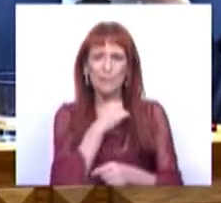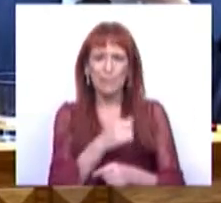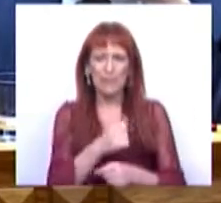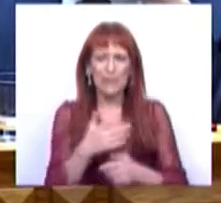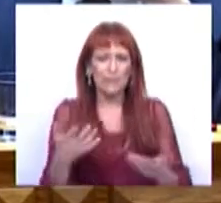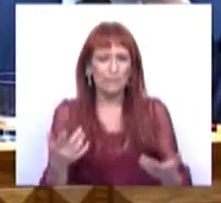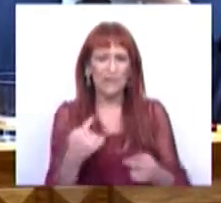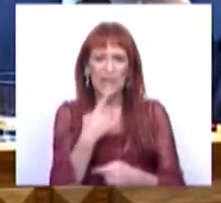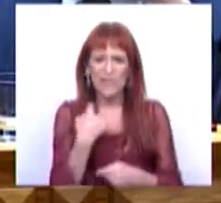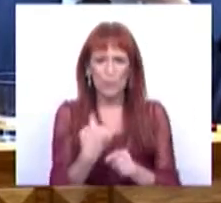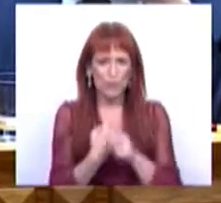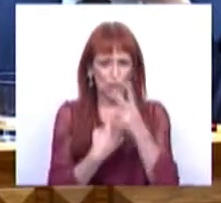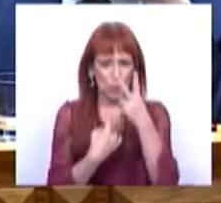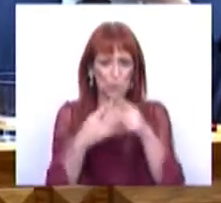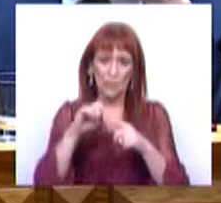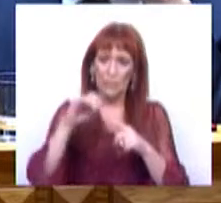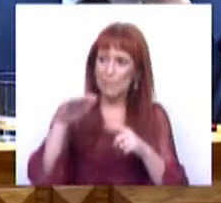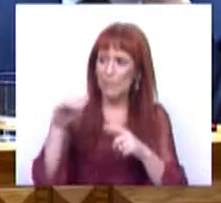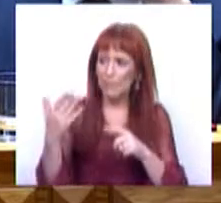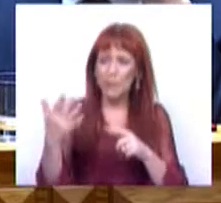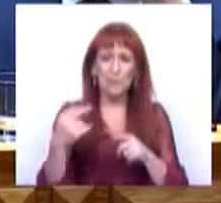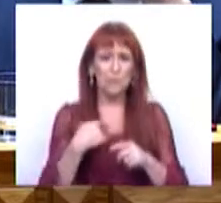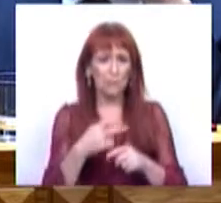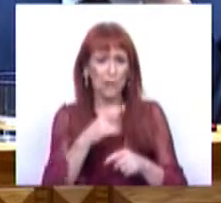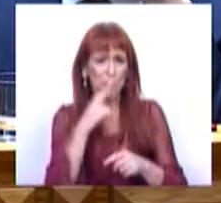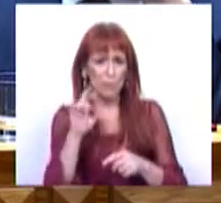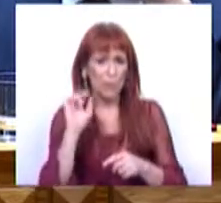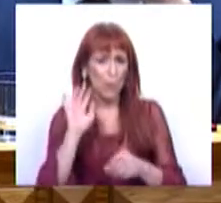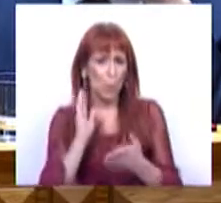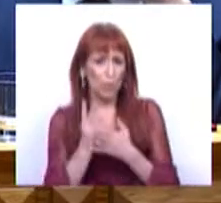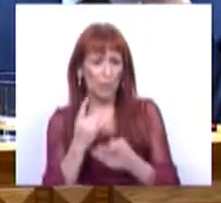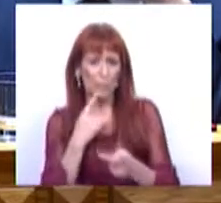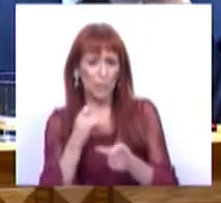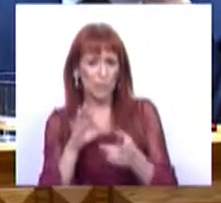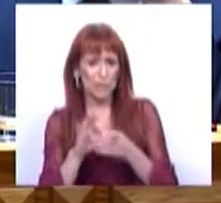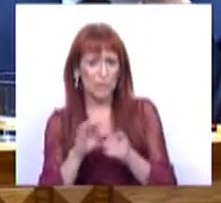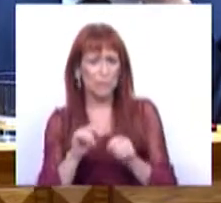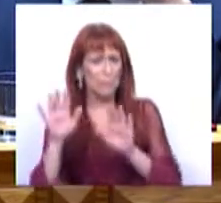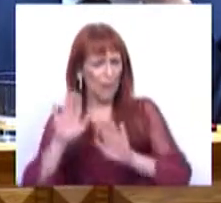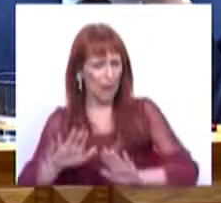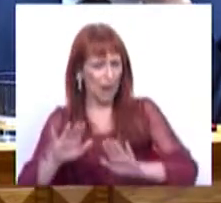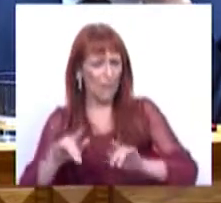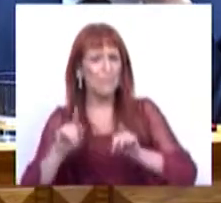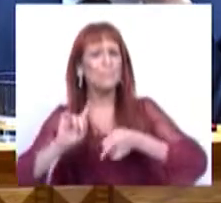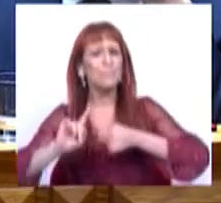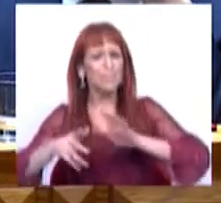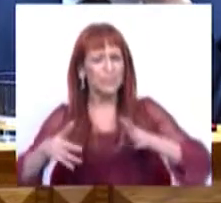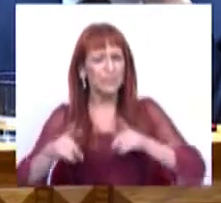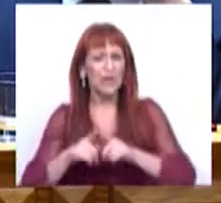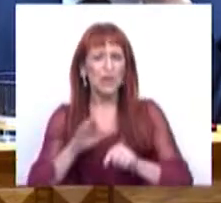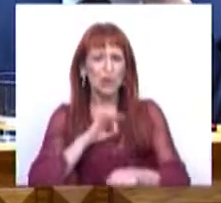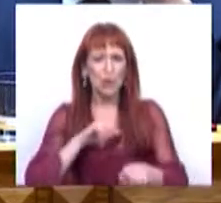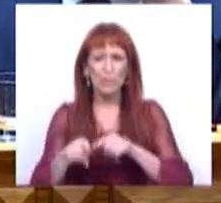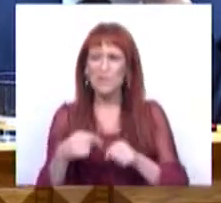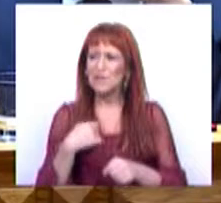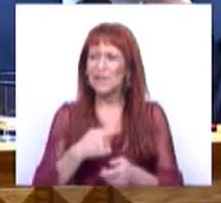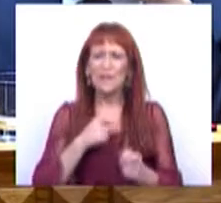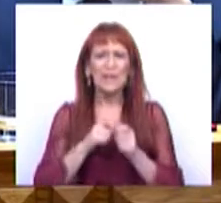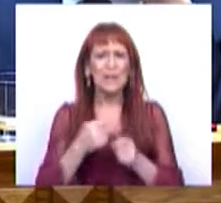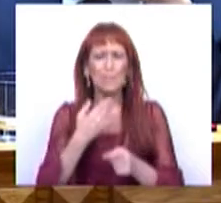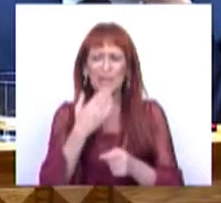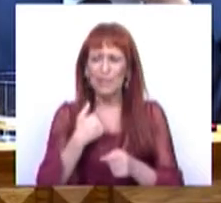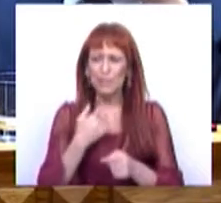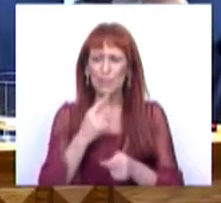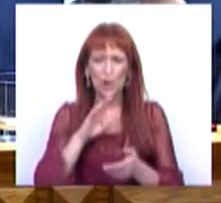permita-me dizer duas coisas. Em primeiro lugar, respondendo à sua última questão, talvez para o tranquilizar, é que o Sr. Deputado veio pedir para